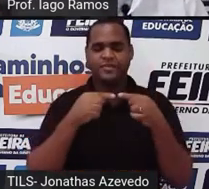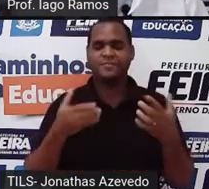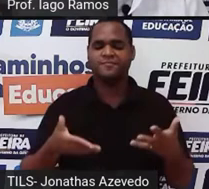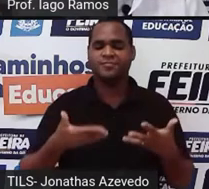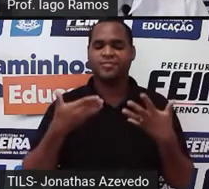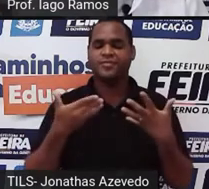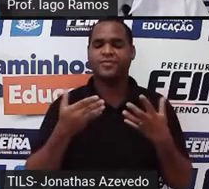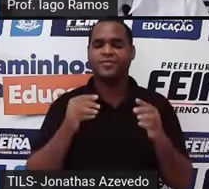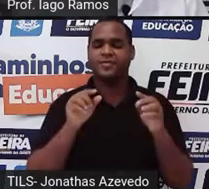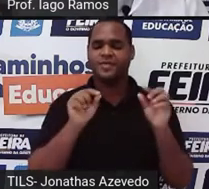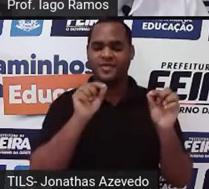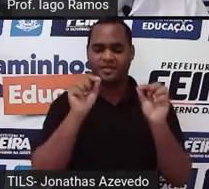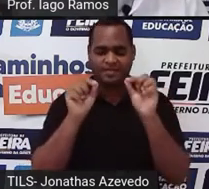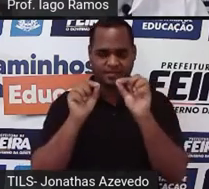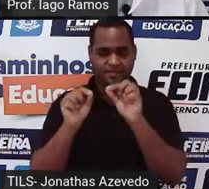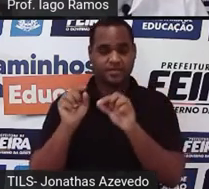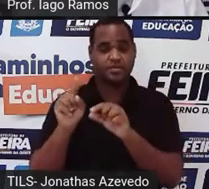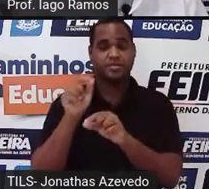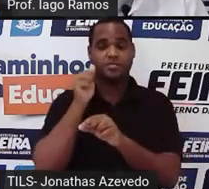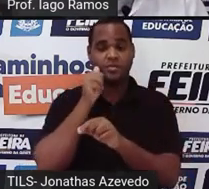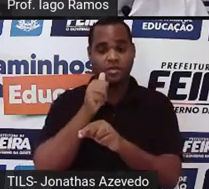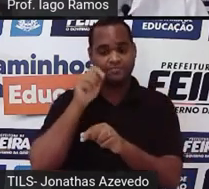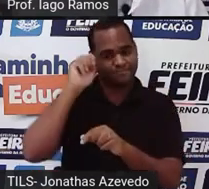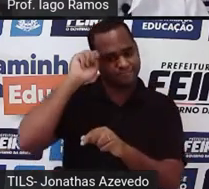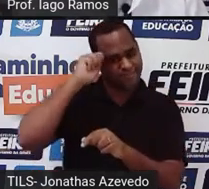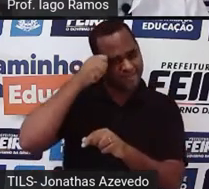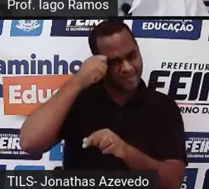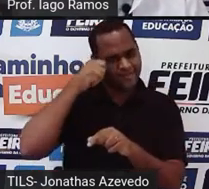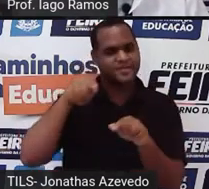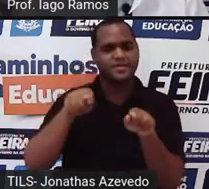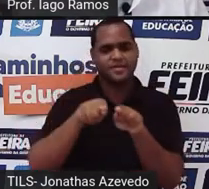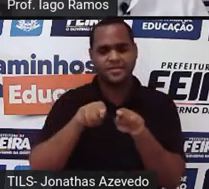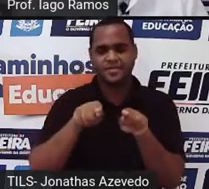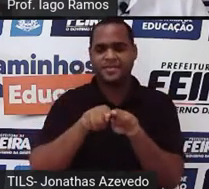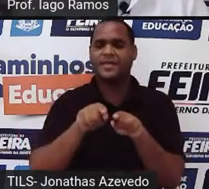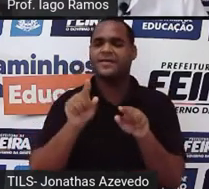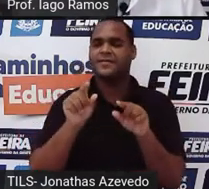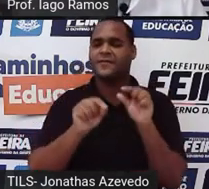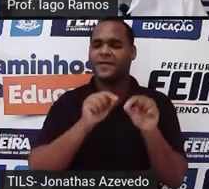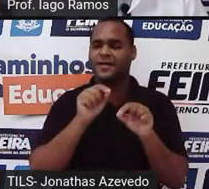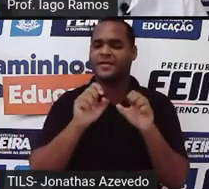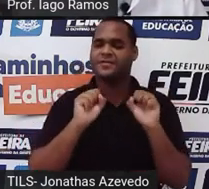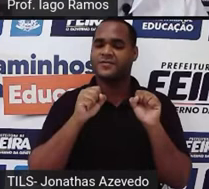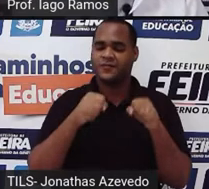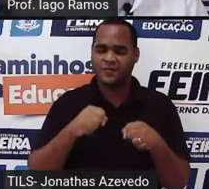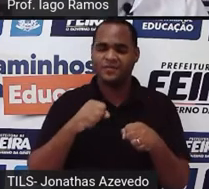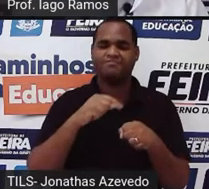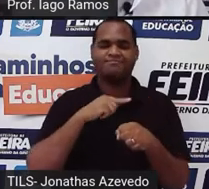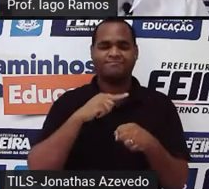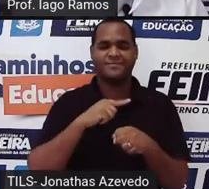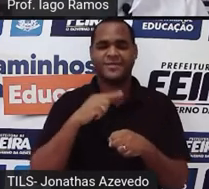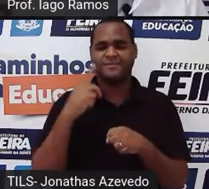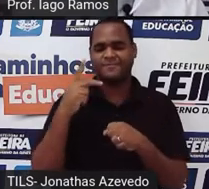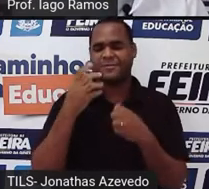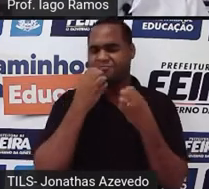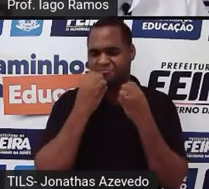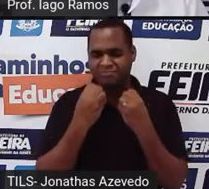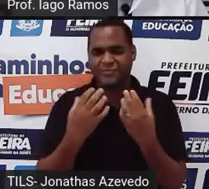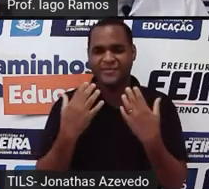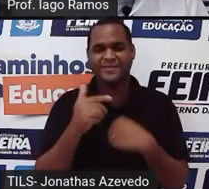tá? Por ser mulher, por ser negra, ela deu um grande exemplo de